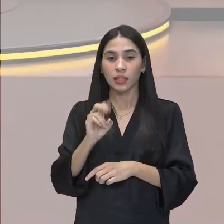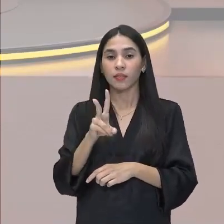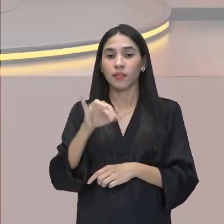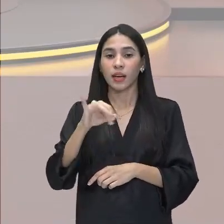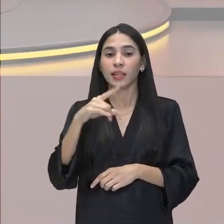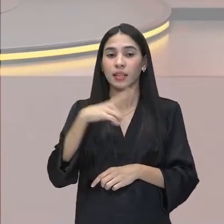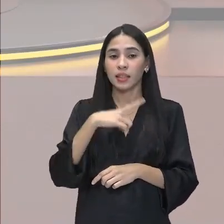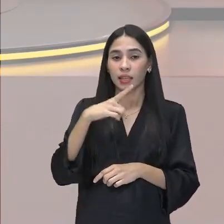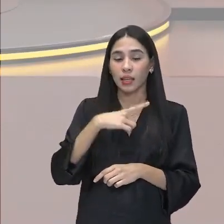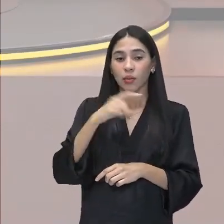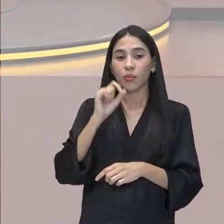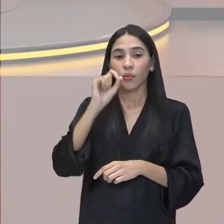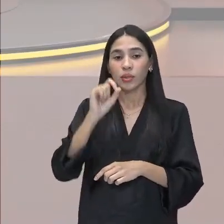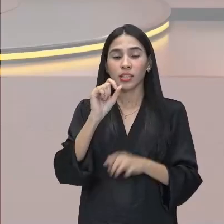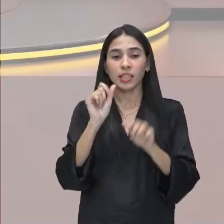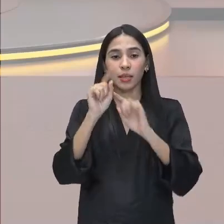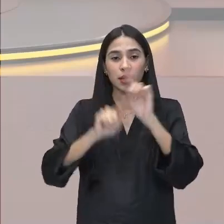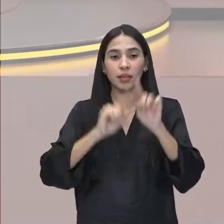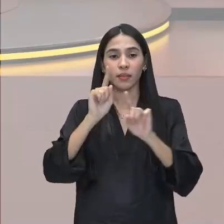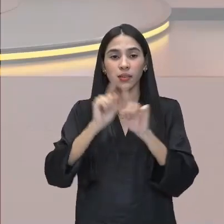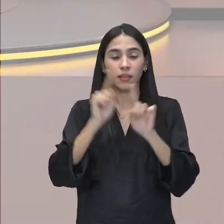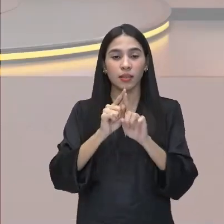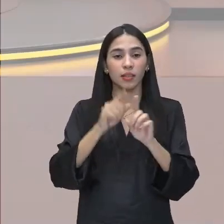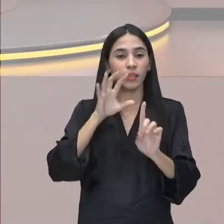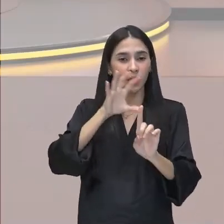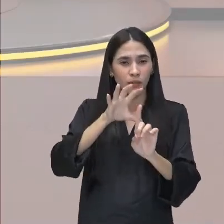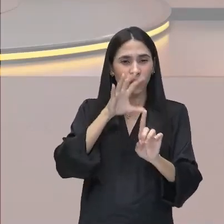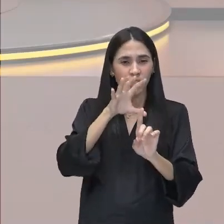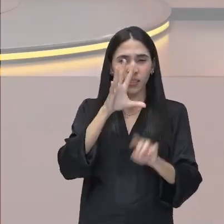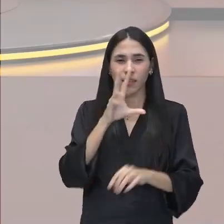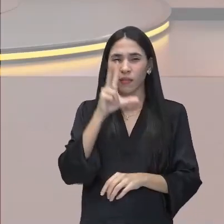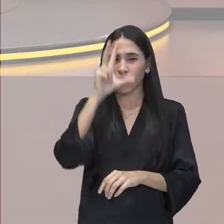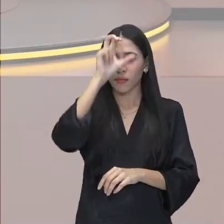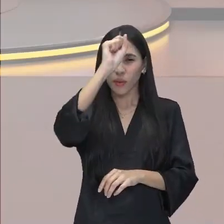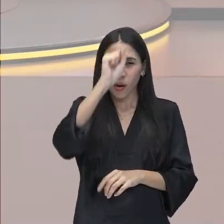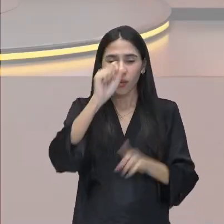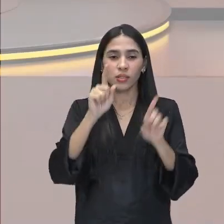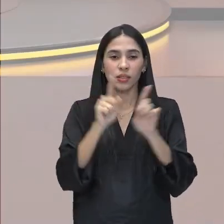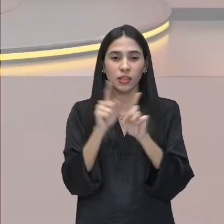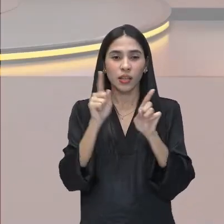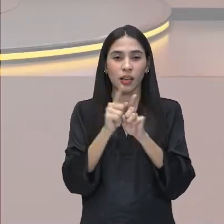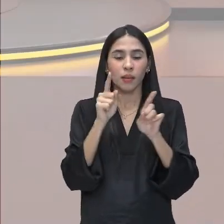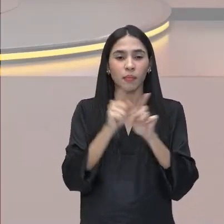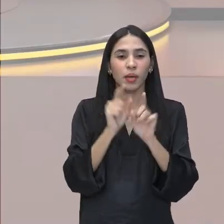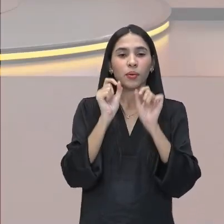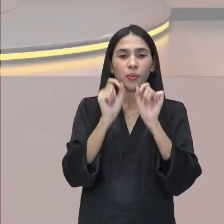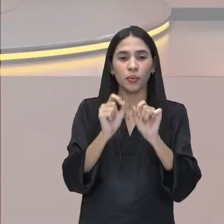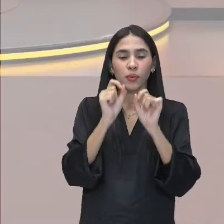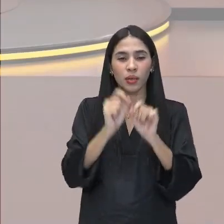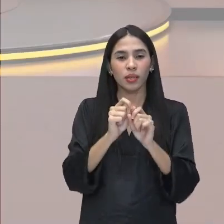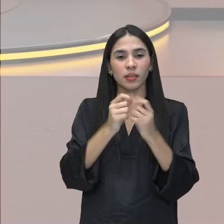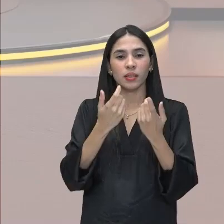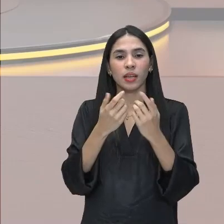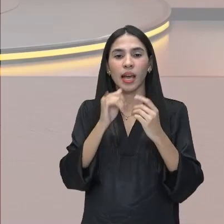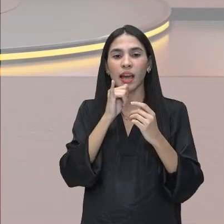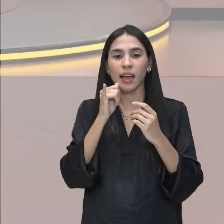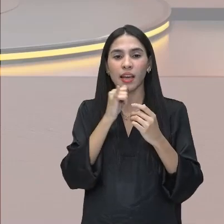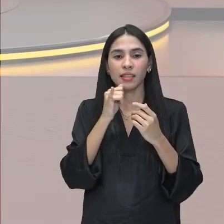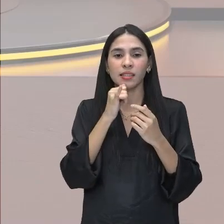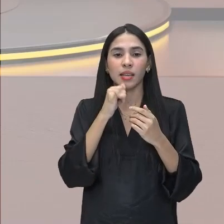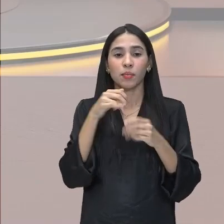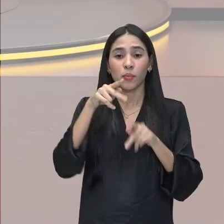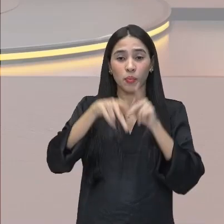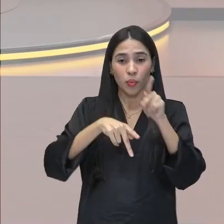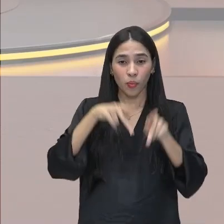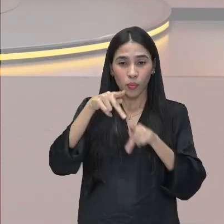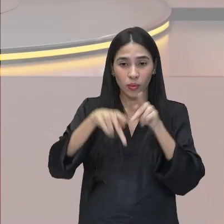né, essa concentração progressiva, essa concentração acentuada da